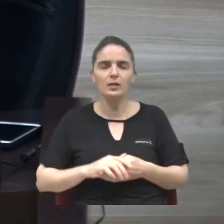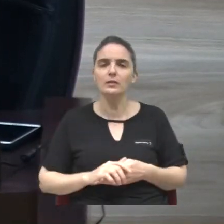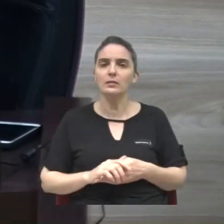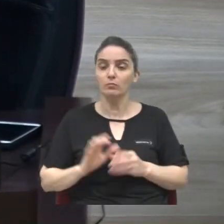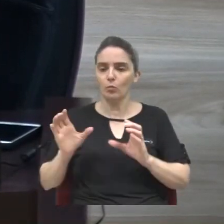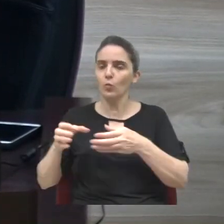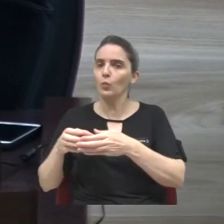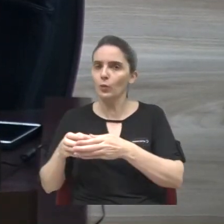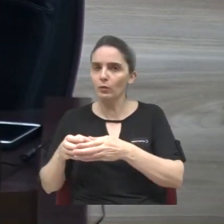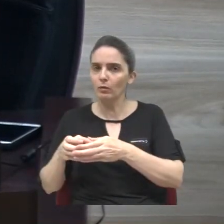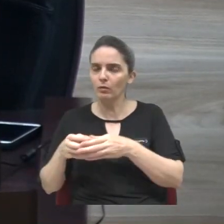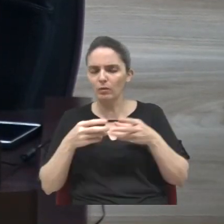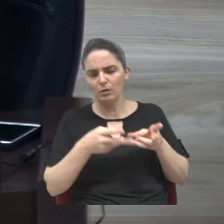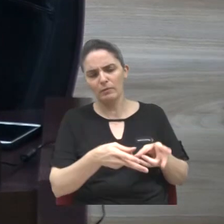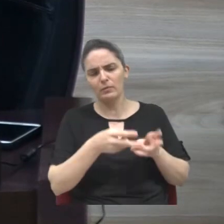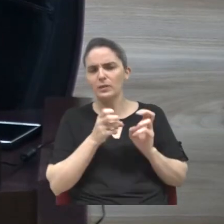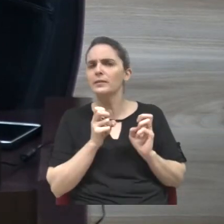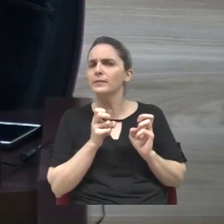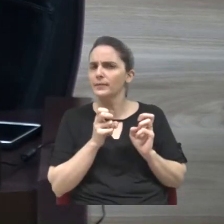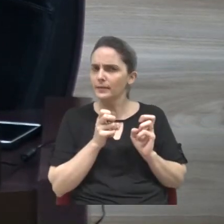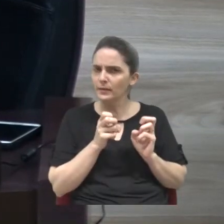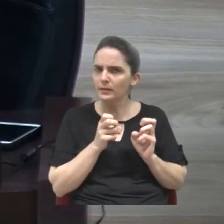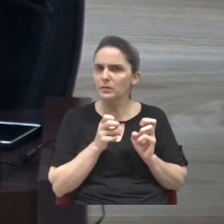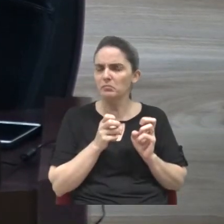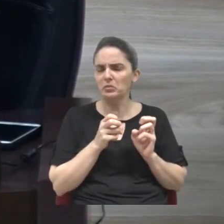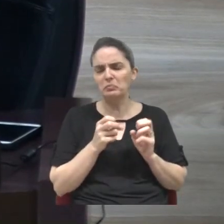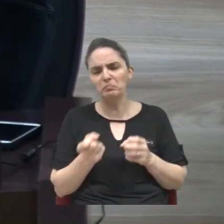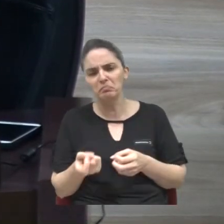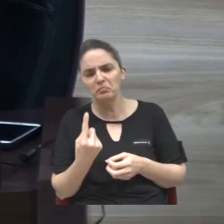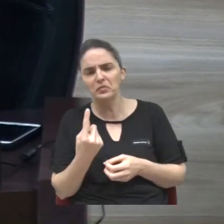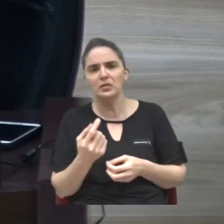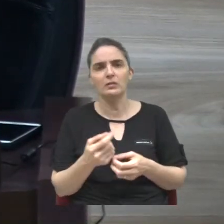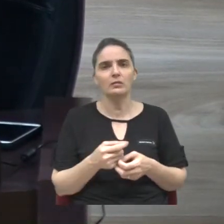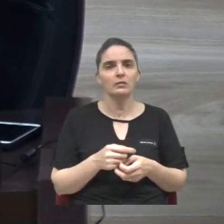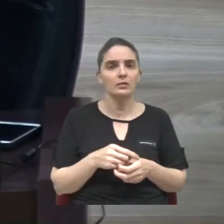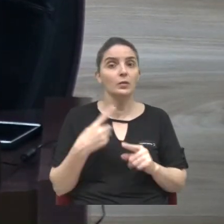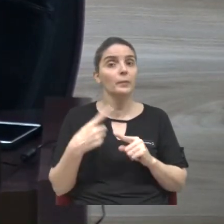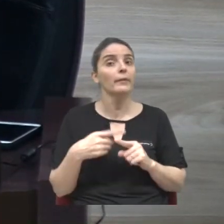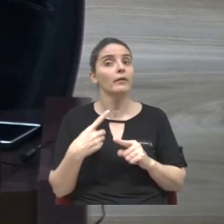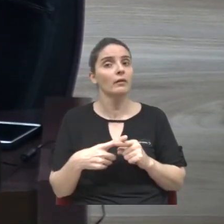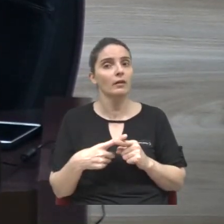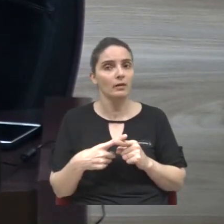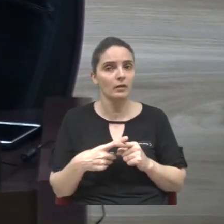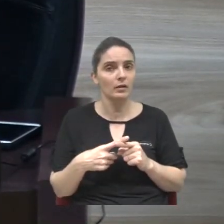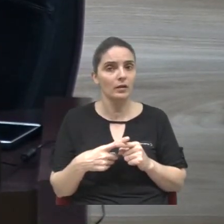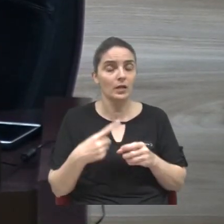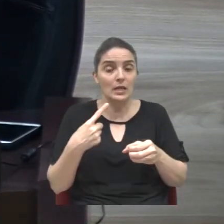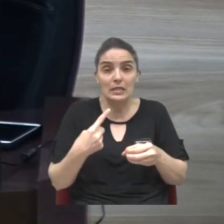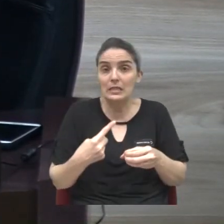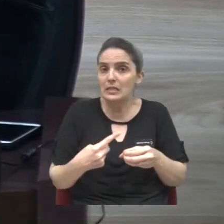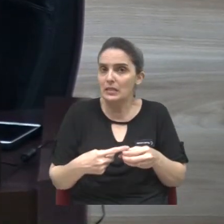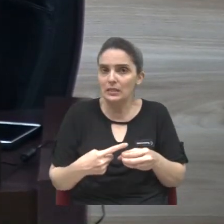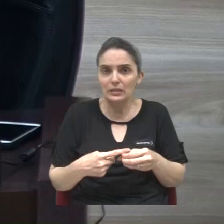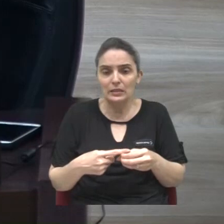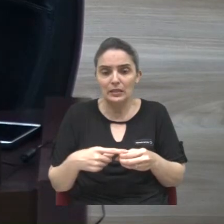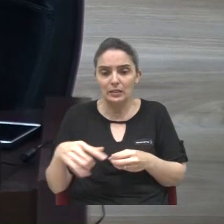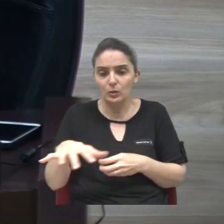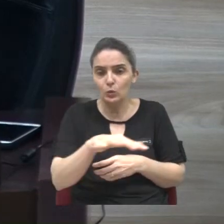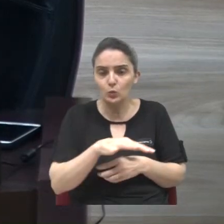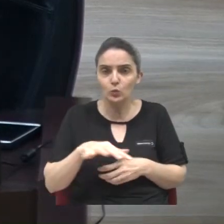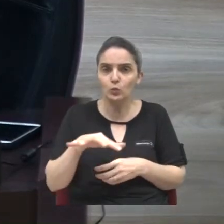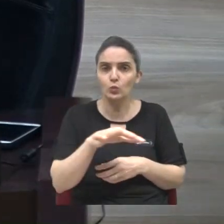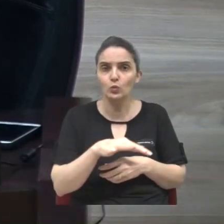grande importância a esse tipo de situação, uma vez que gerou na cidade uma impressão em que